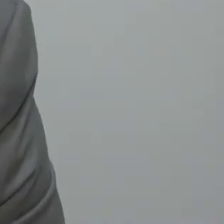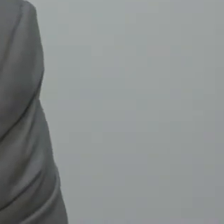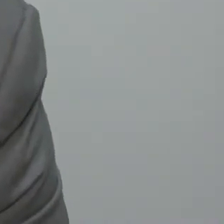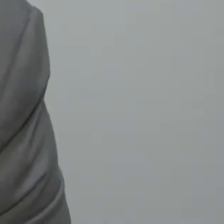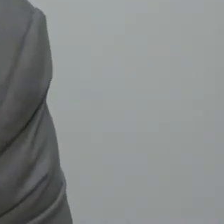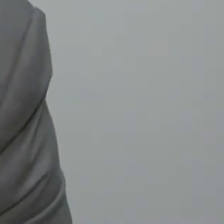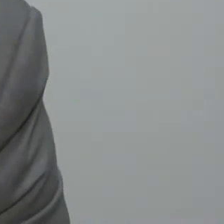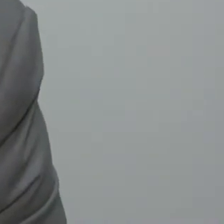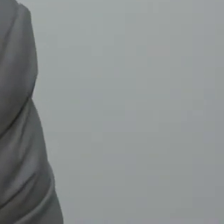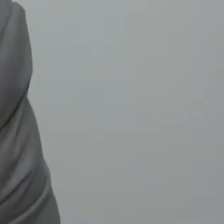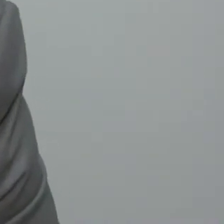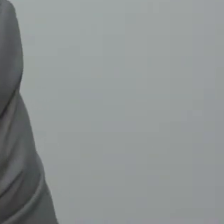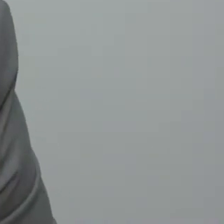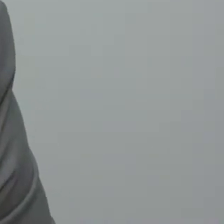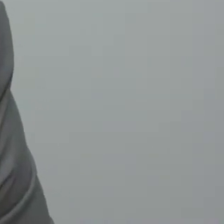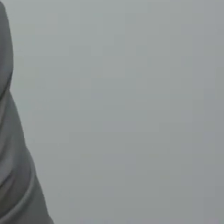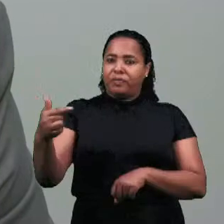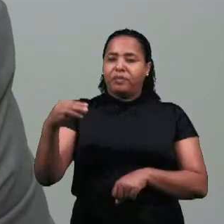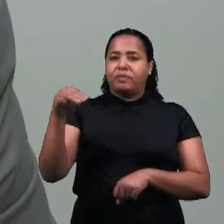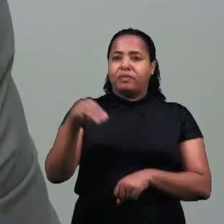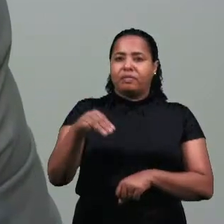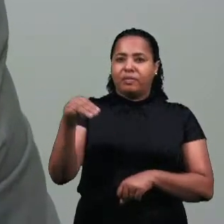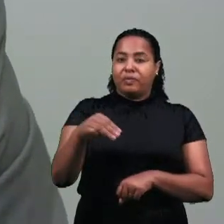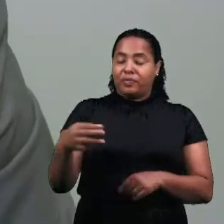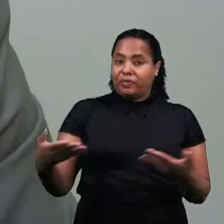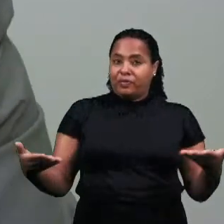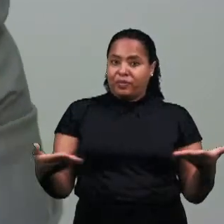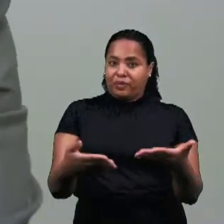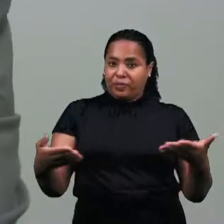7:32. Hoje, terça-feira, dia